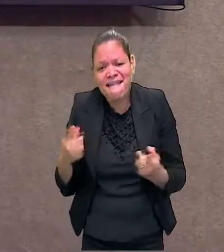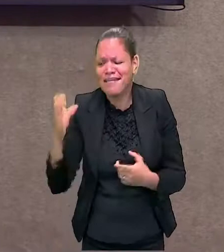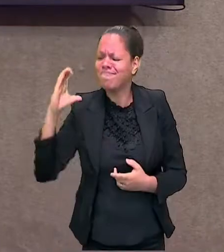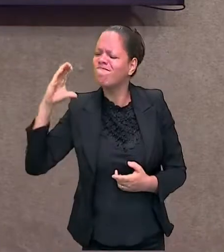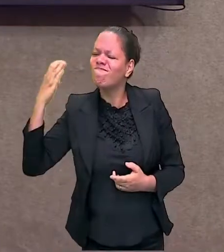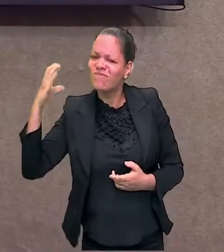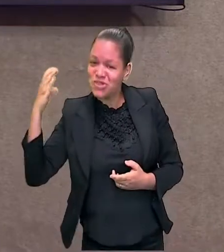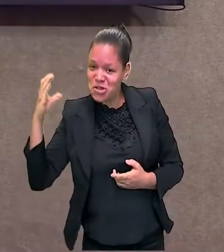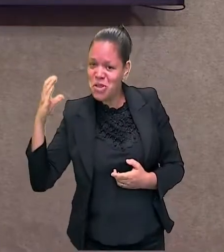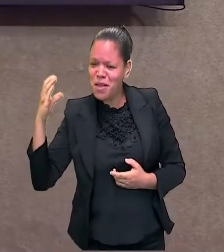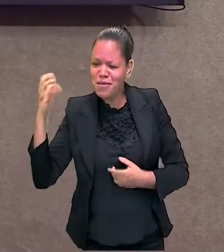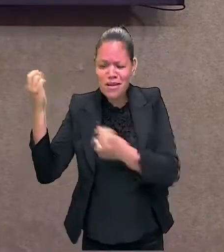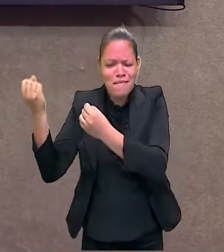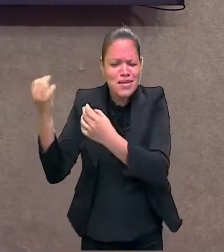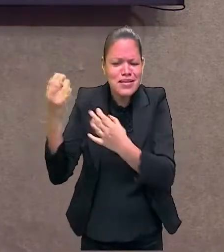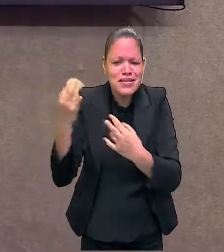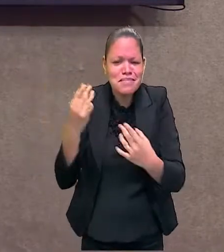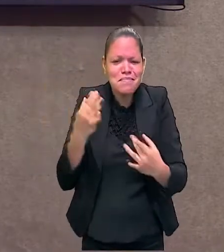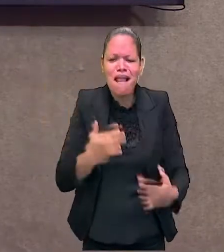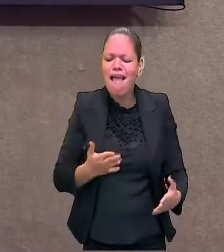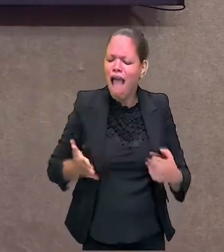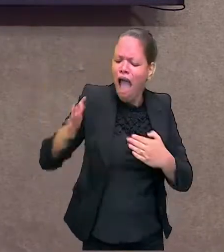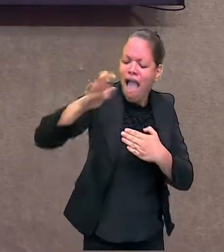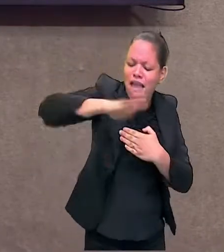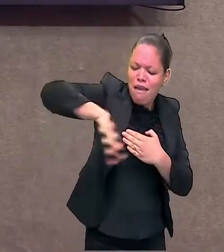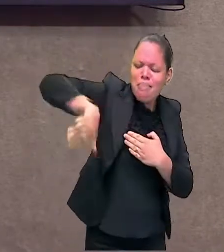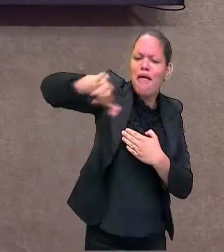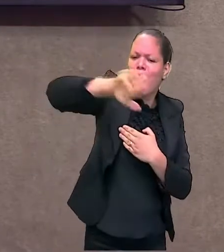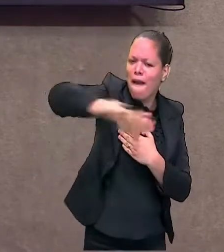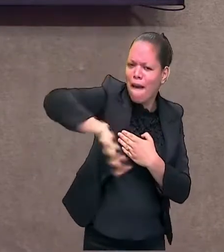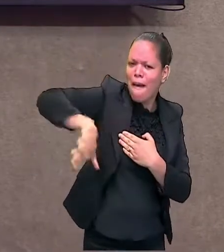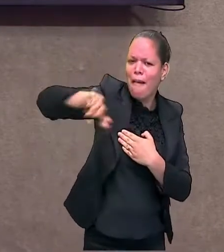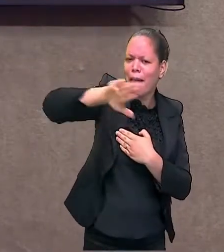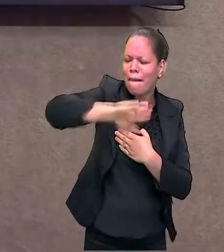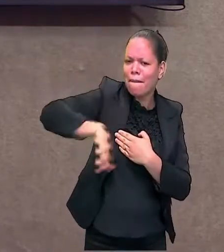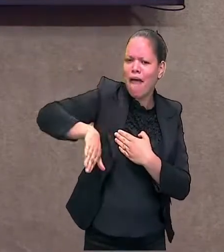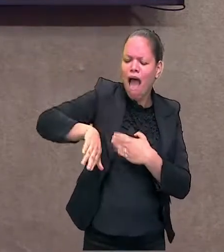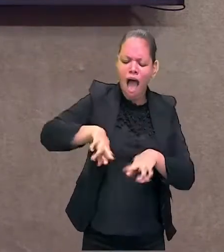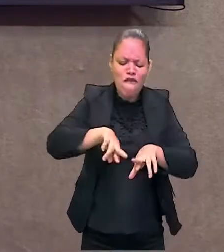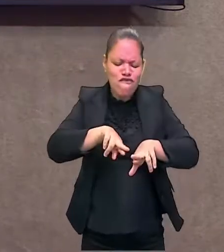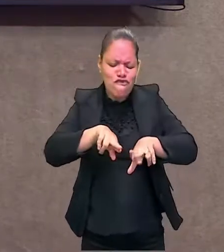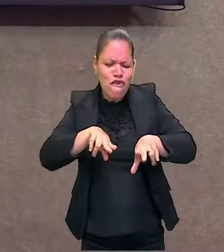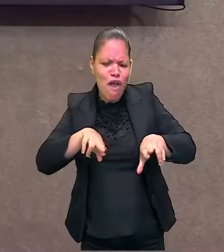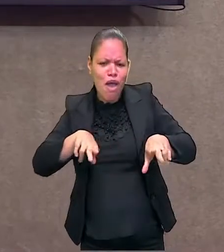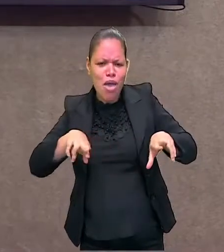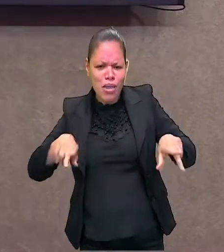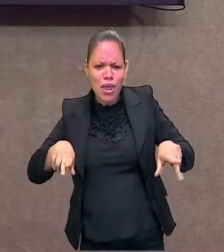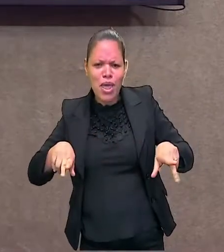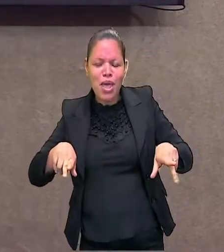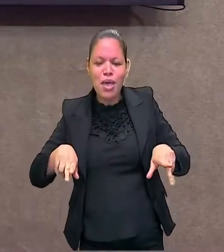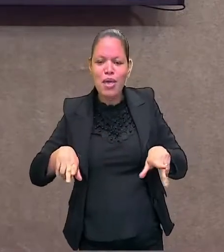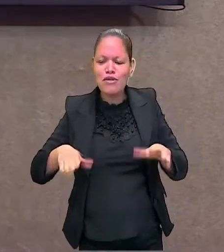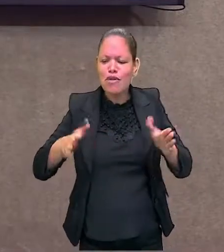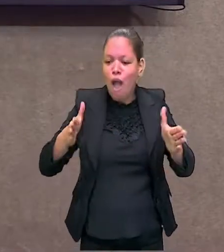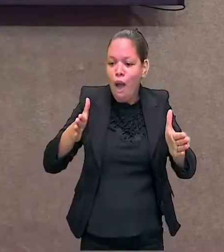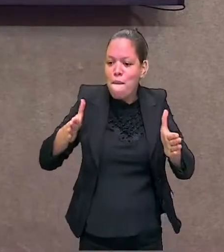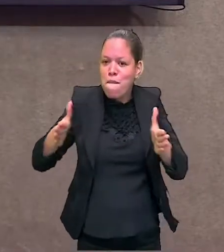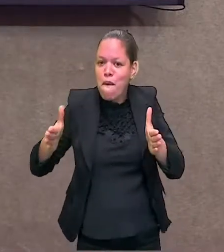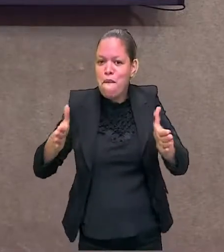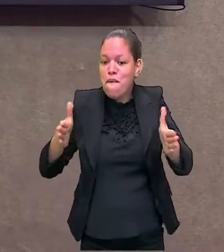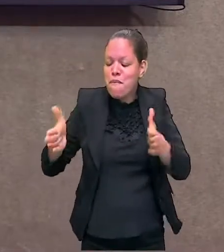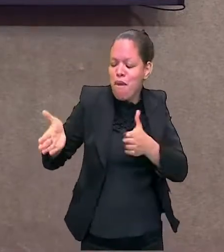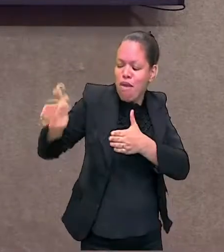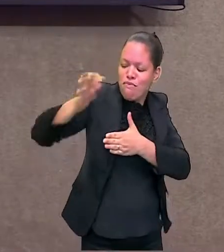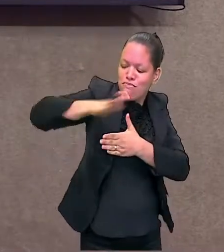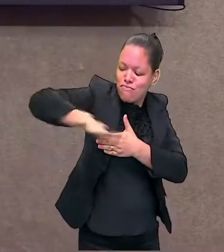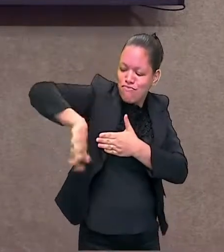natação nada mais é que uma coordenação de movimentos, de braçadas, de